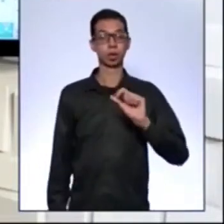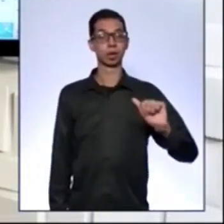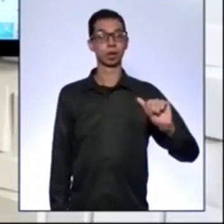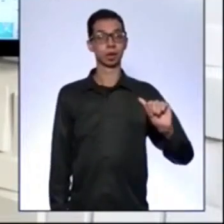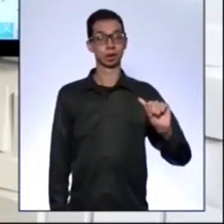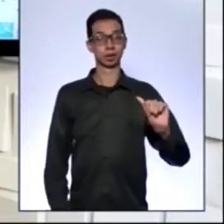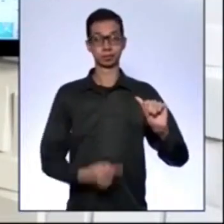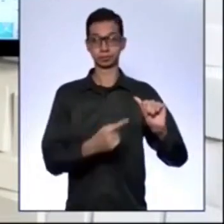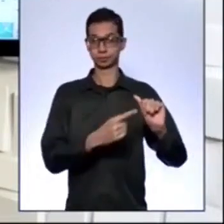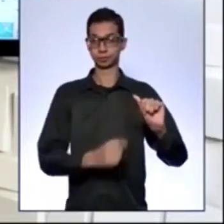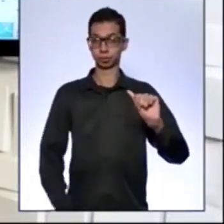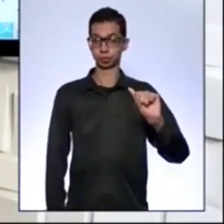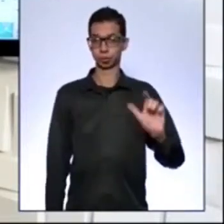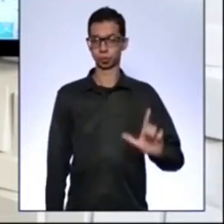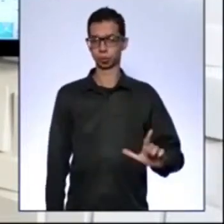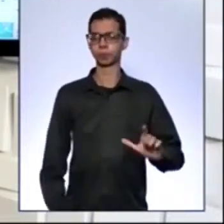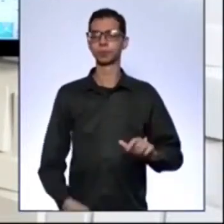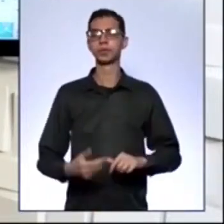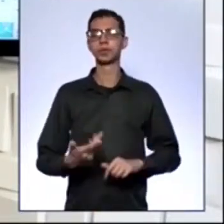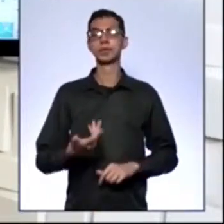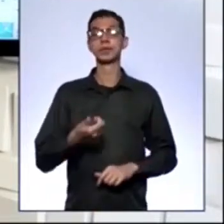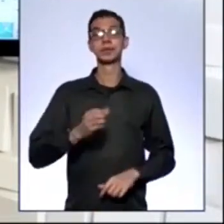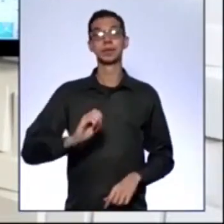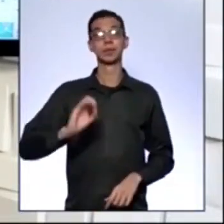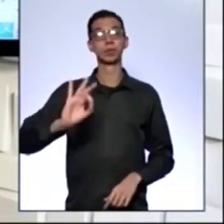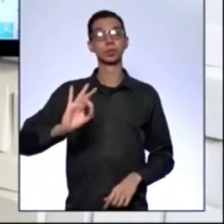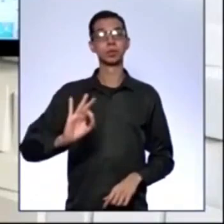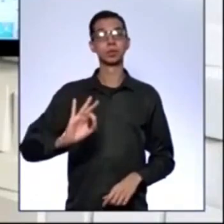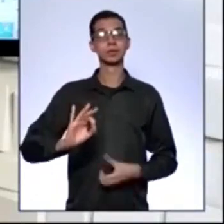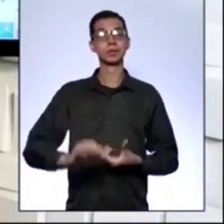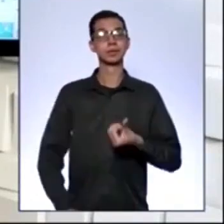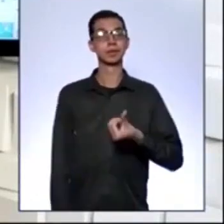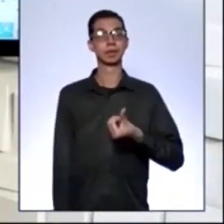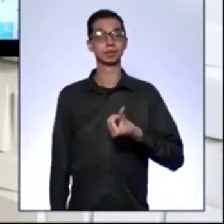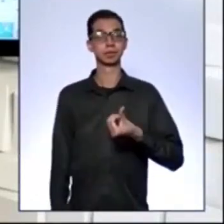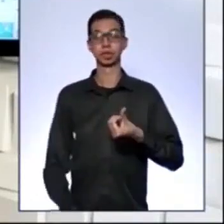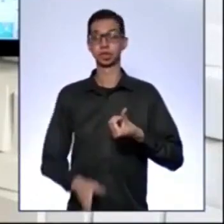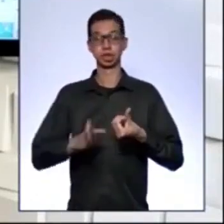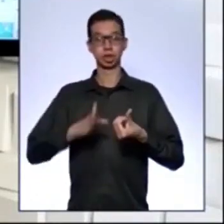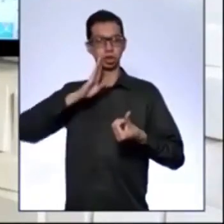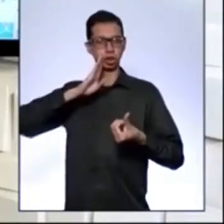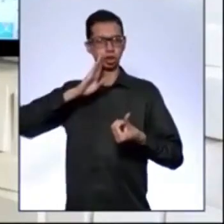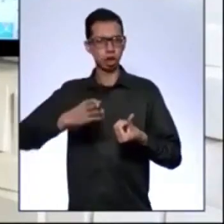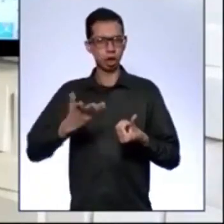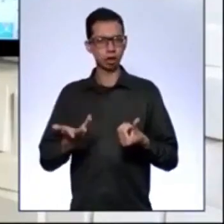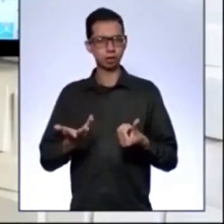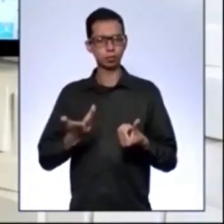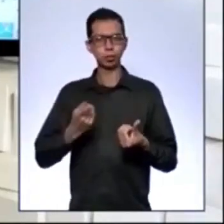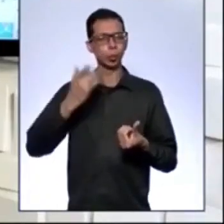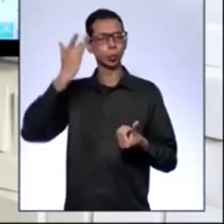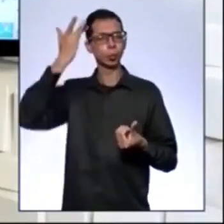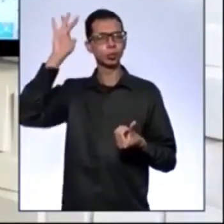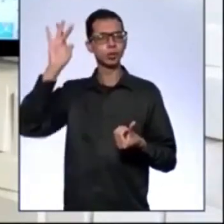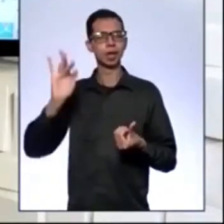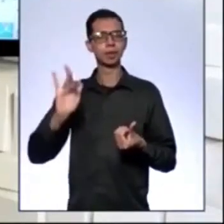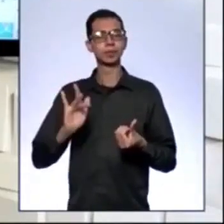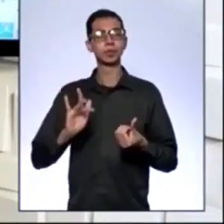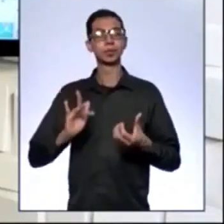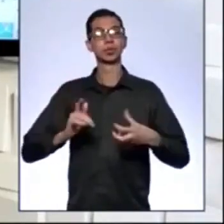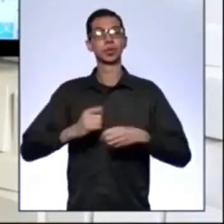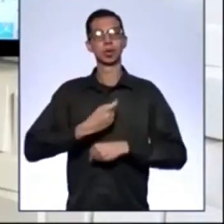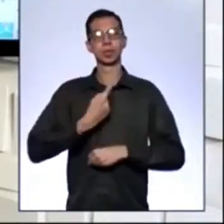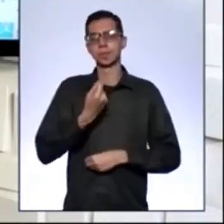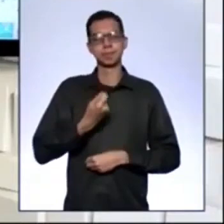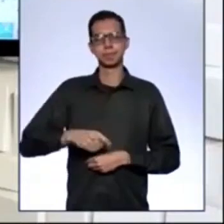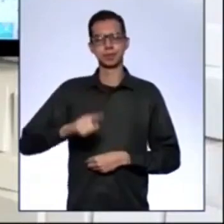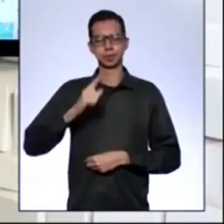azul e sessenta por cento vai dar cês já vai direto galera sem saber o total não precisa